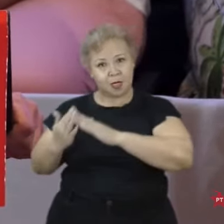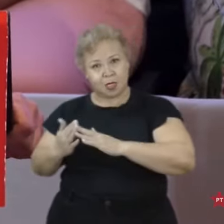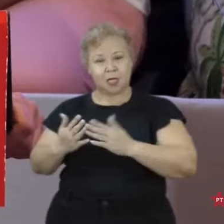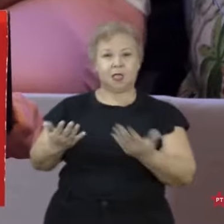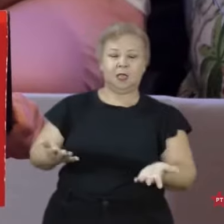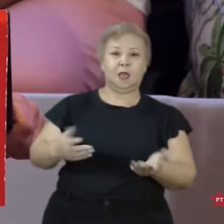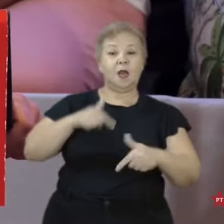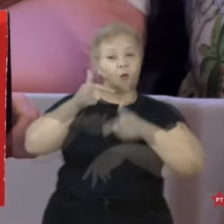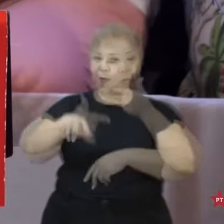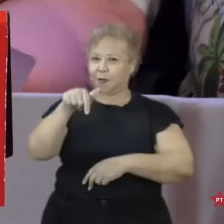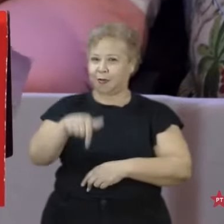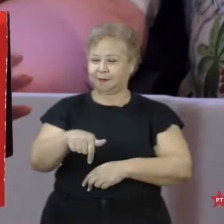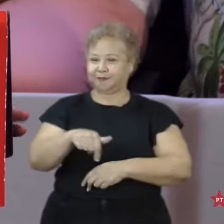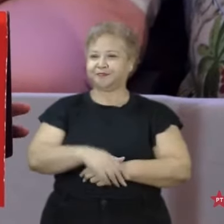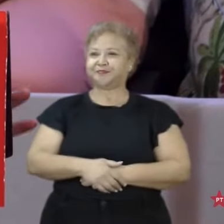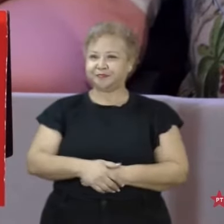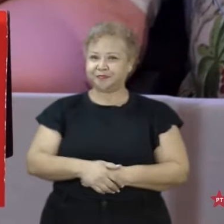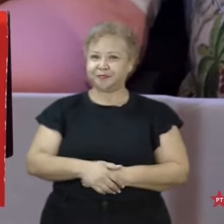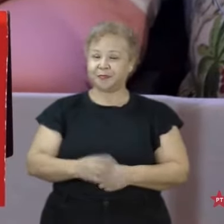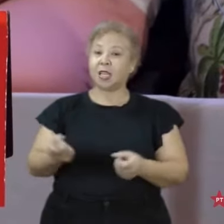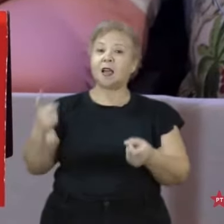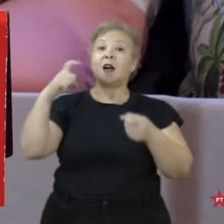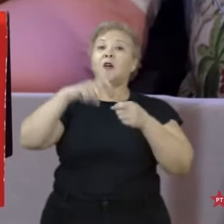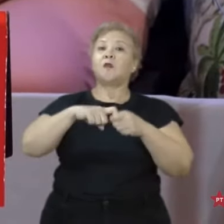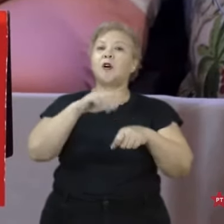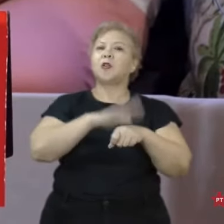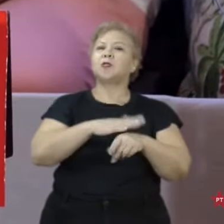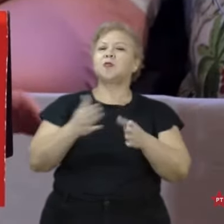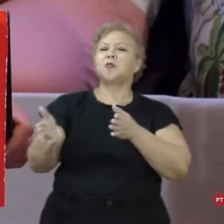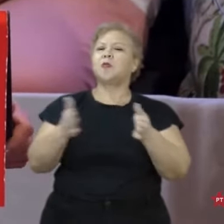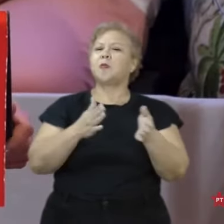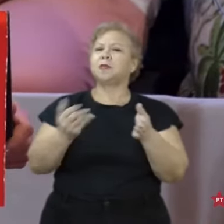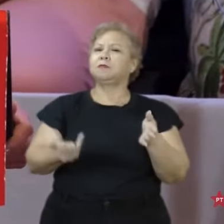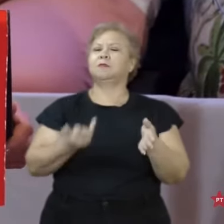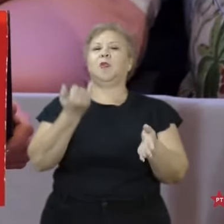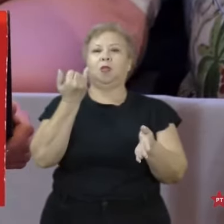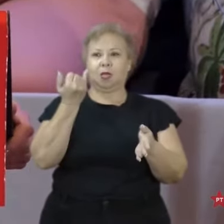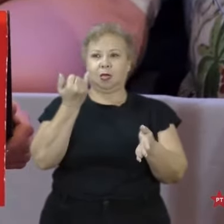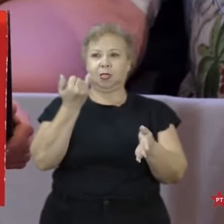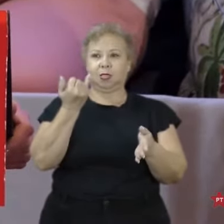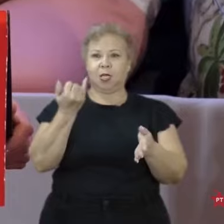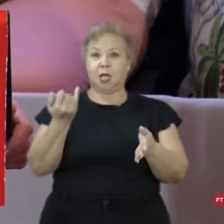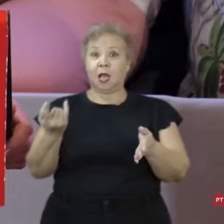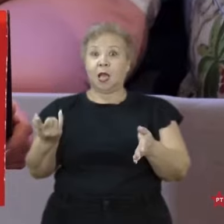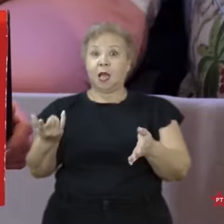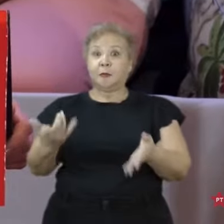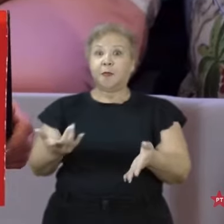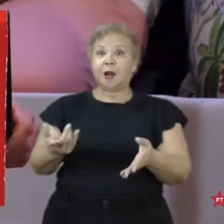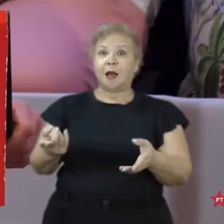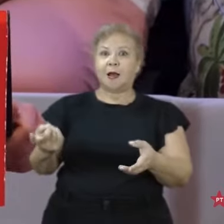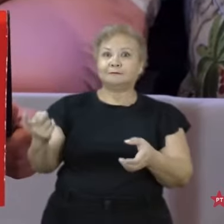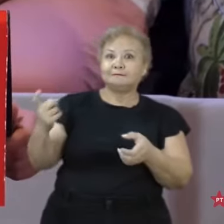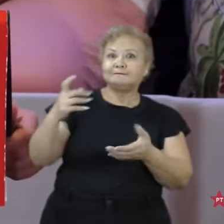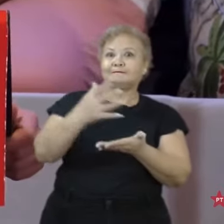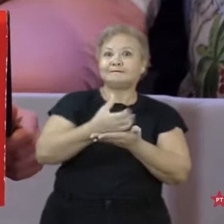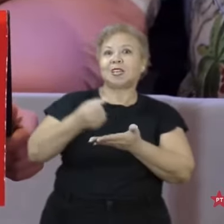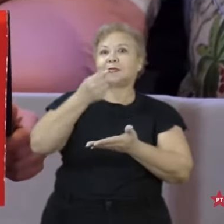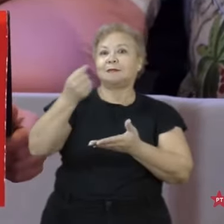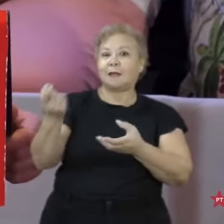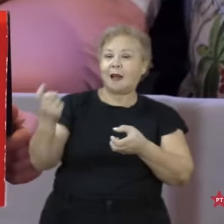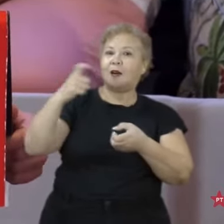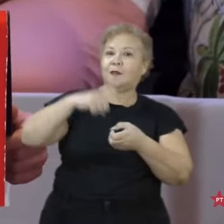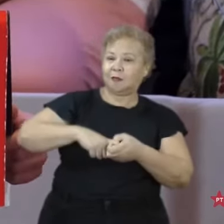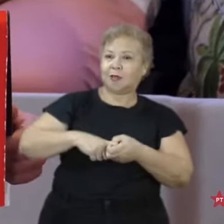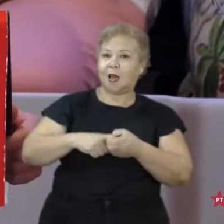pelos trabal você volta num momento muito importante para resgatar junto com bolos a nossa